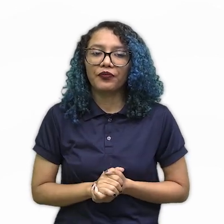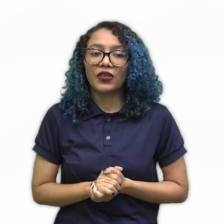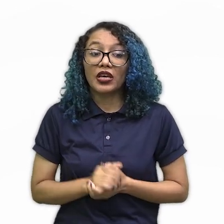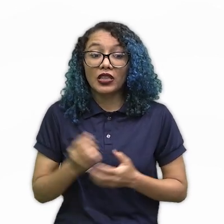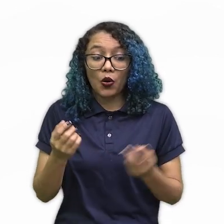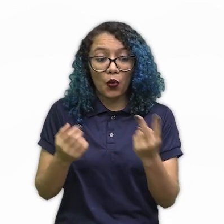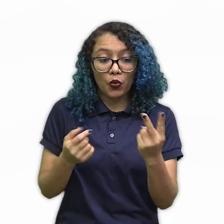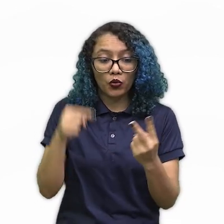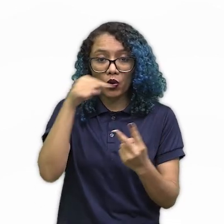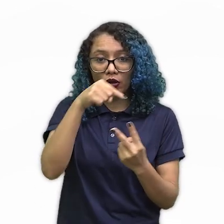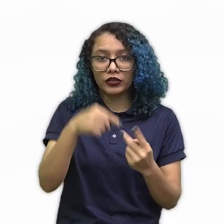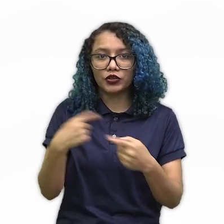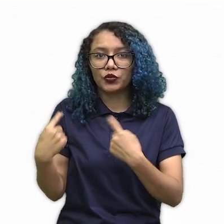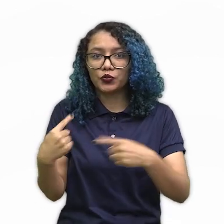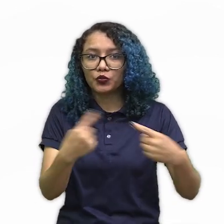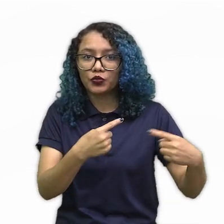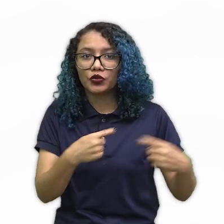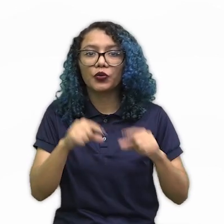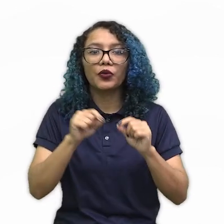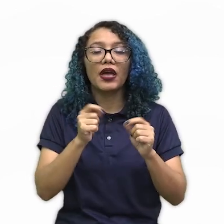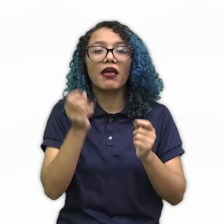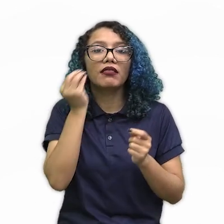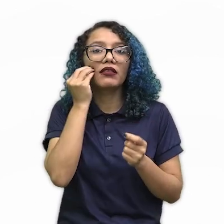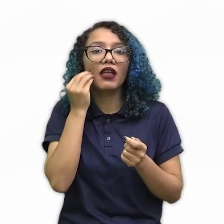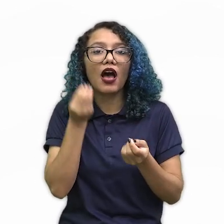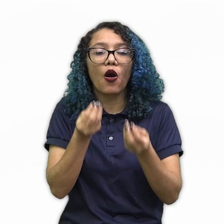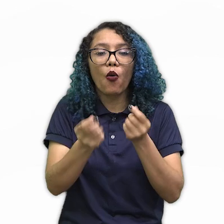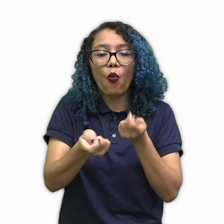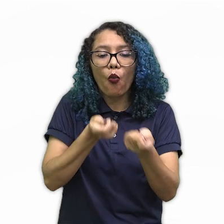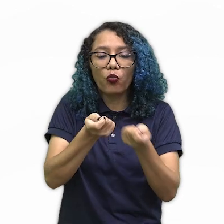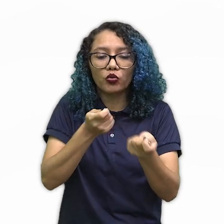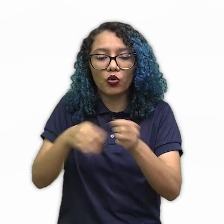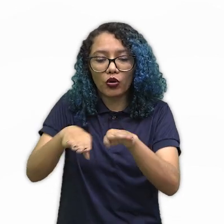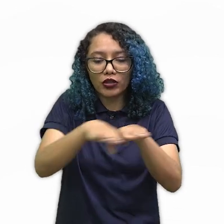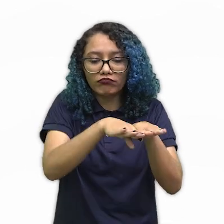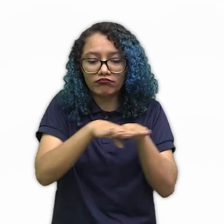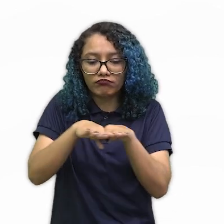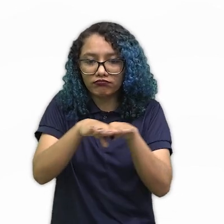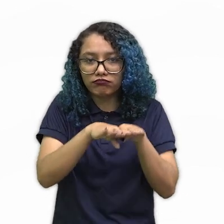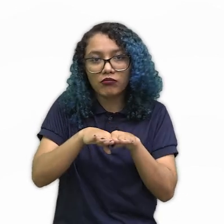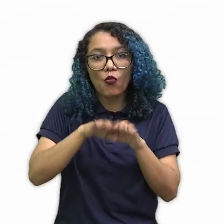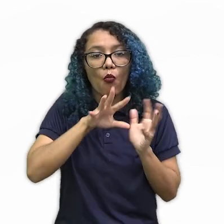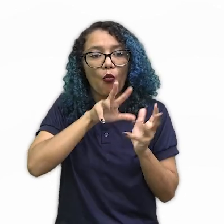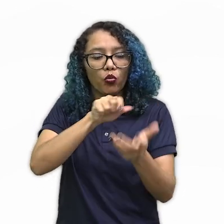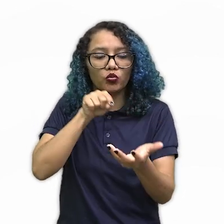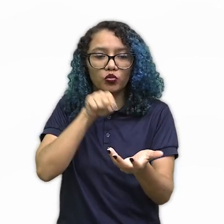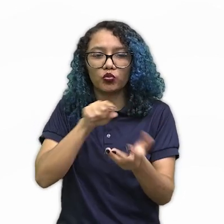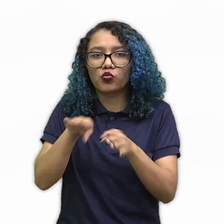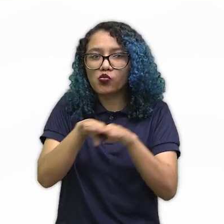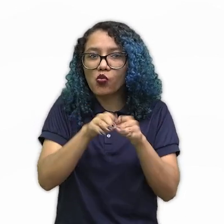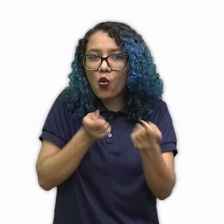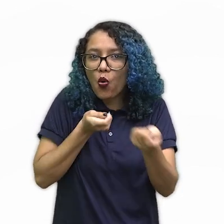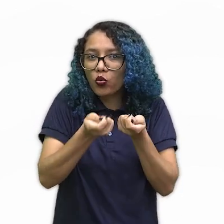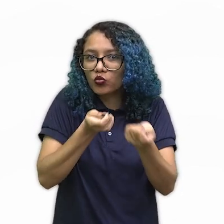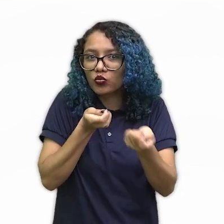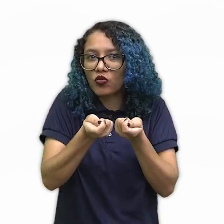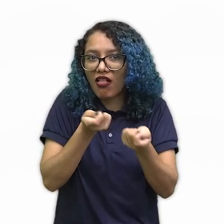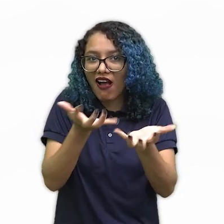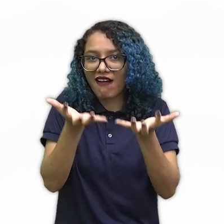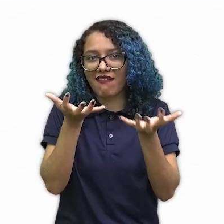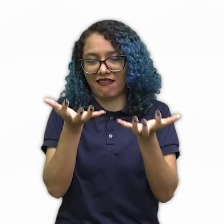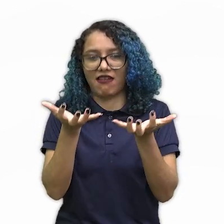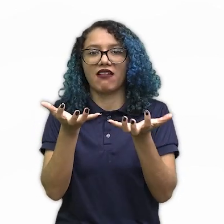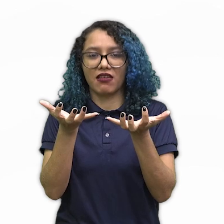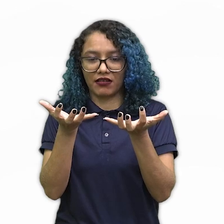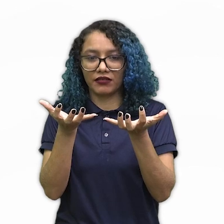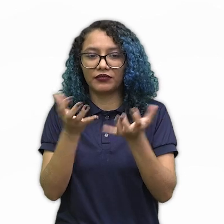vão disputar pela hegemonia e o controle do espaço mundial. Então a ideia aqui